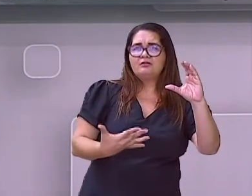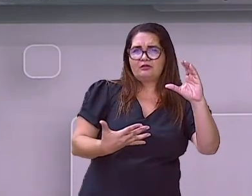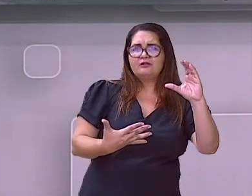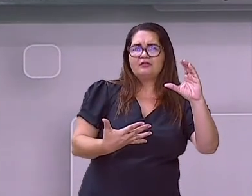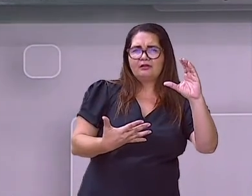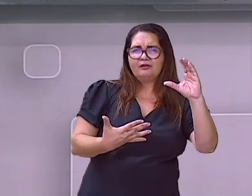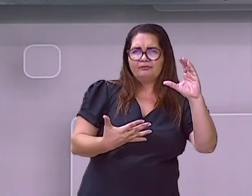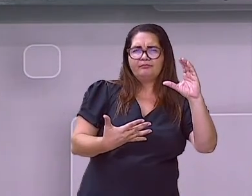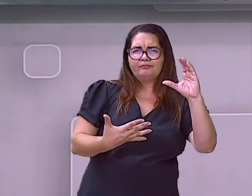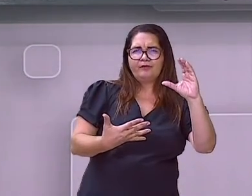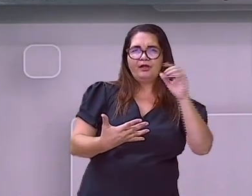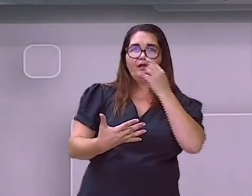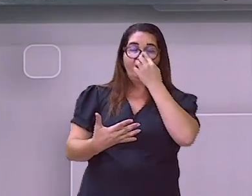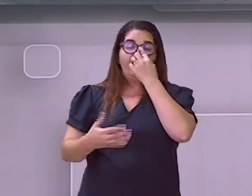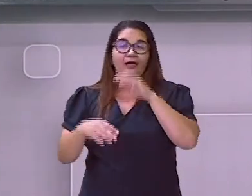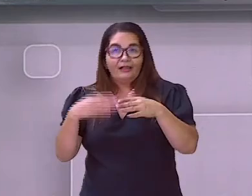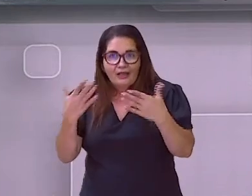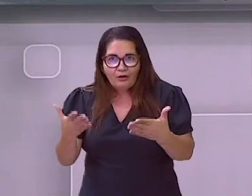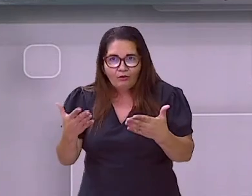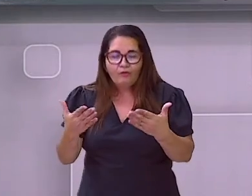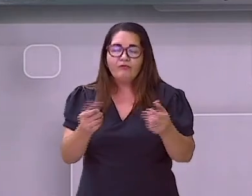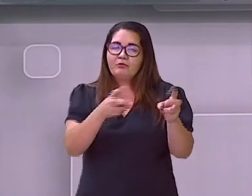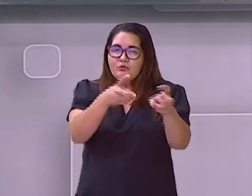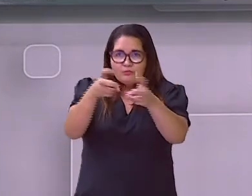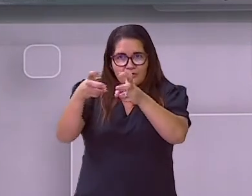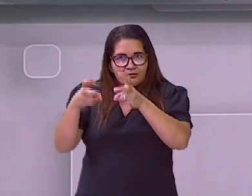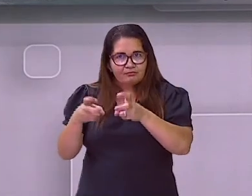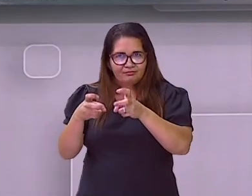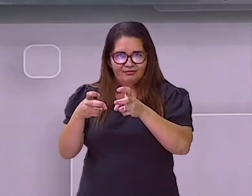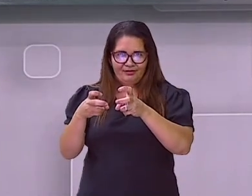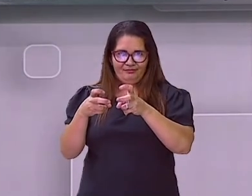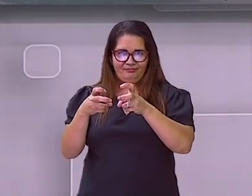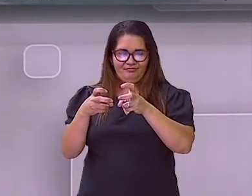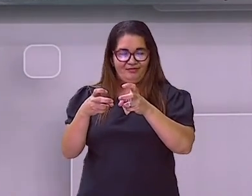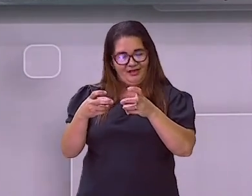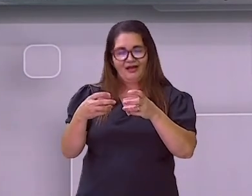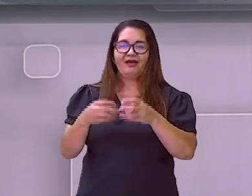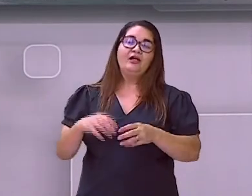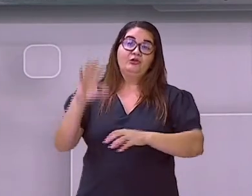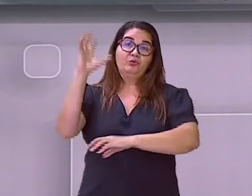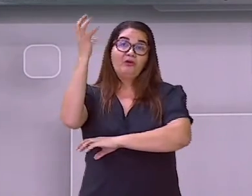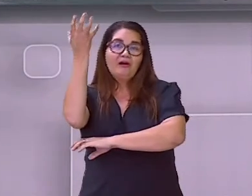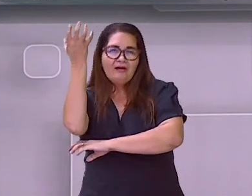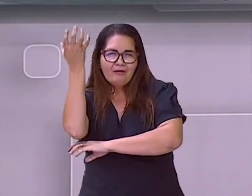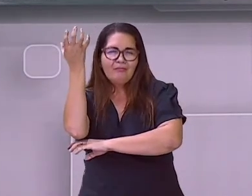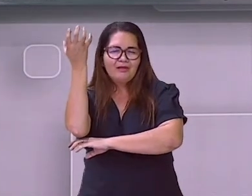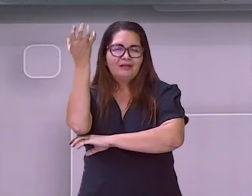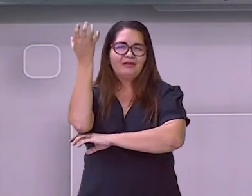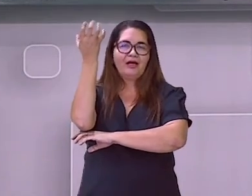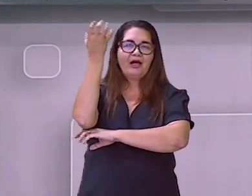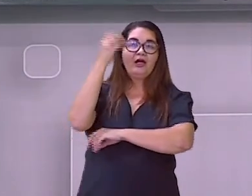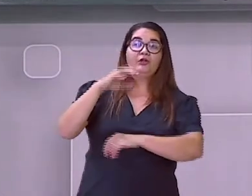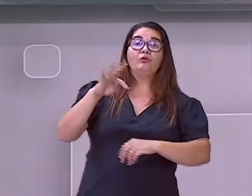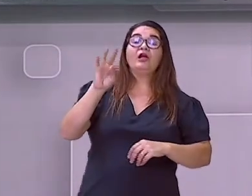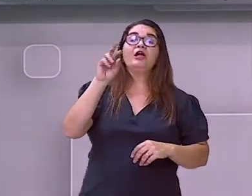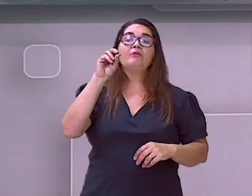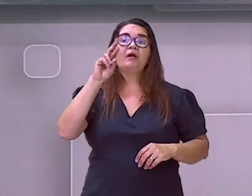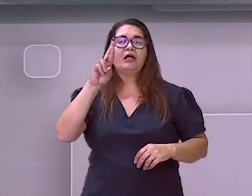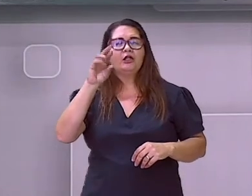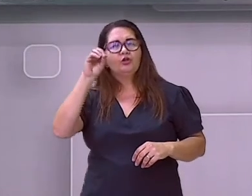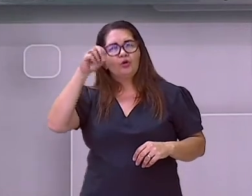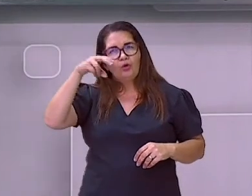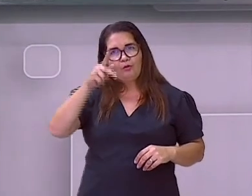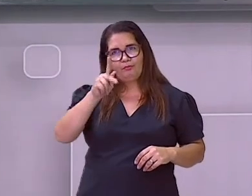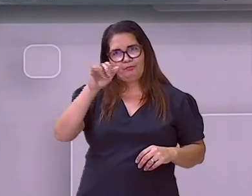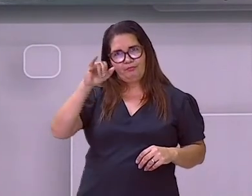verão quente e úmido, invernos mais secos. As temperaturas